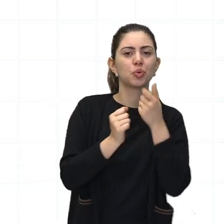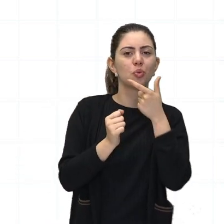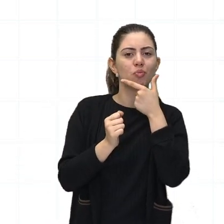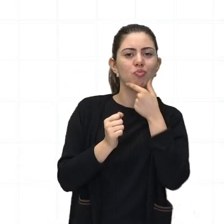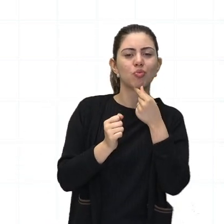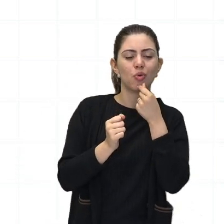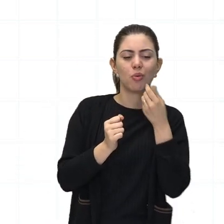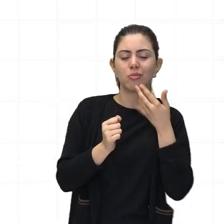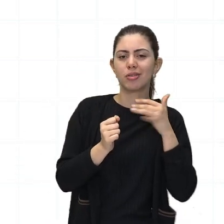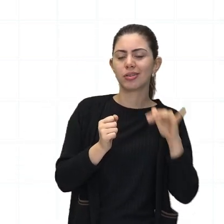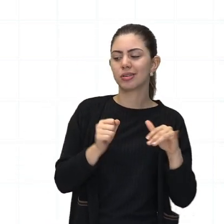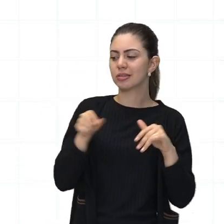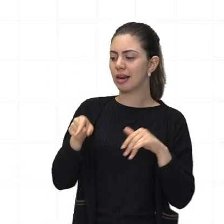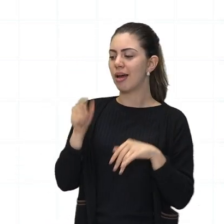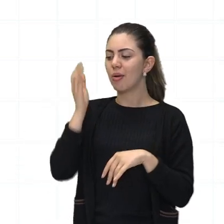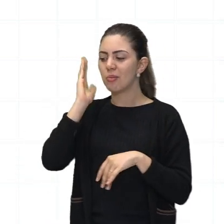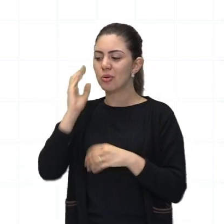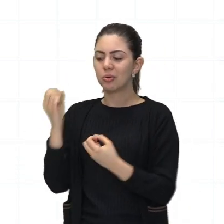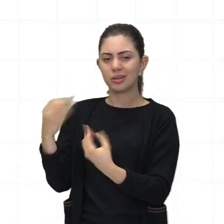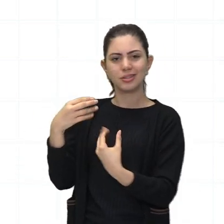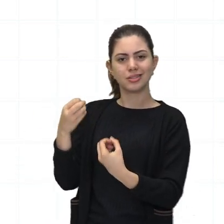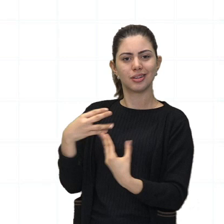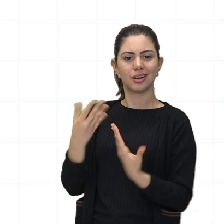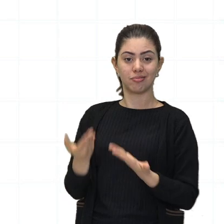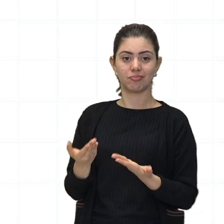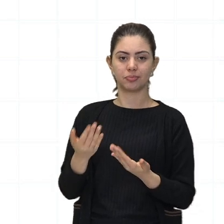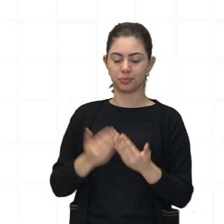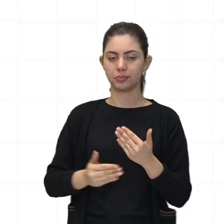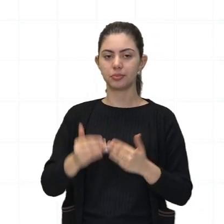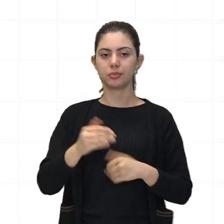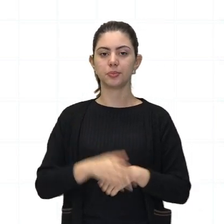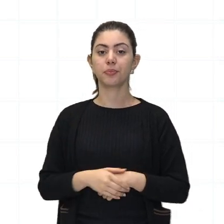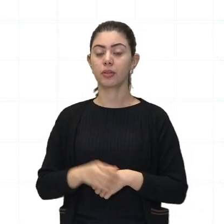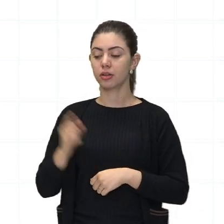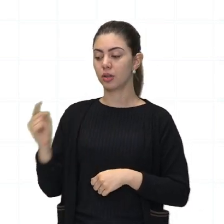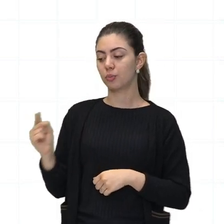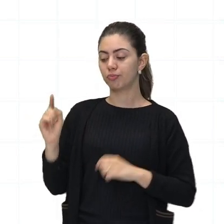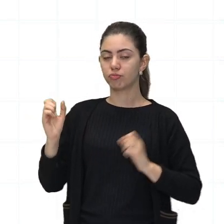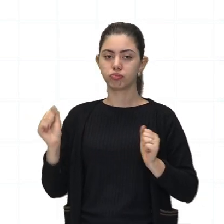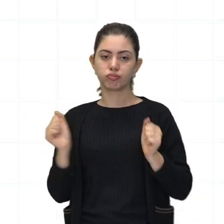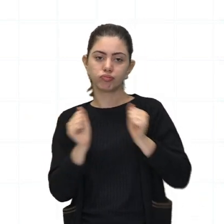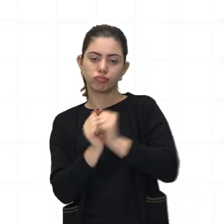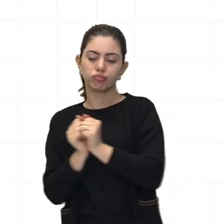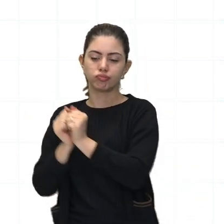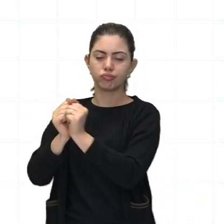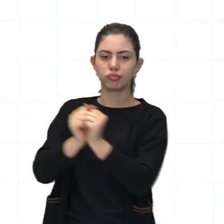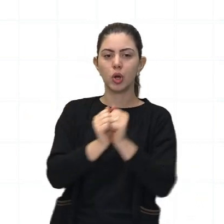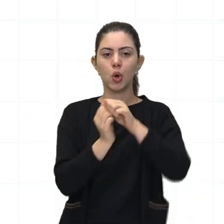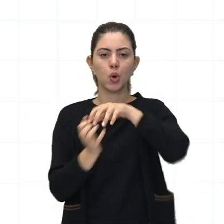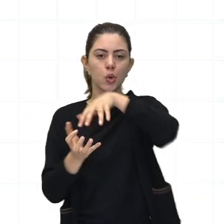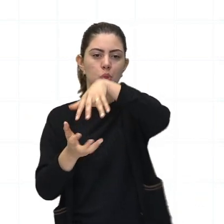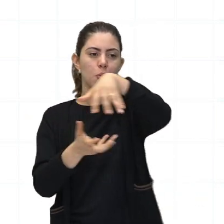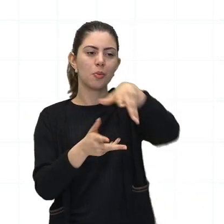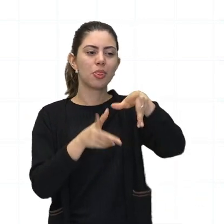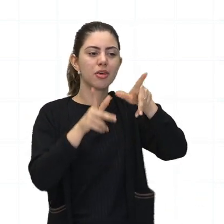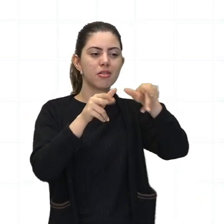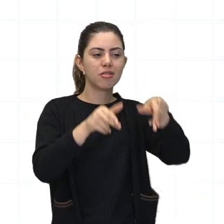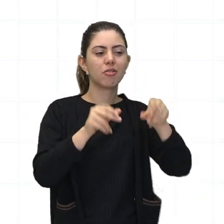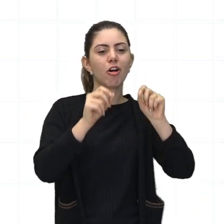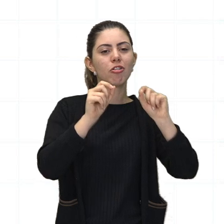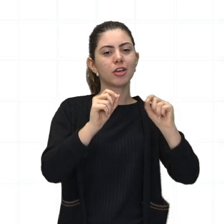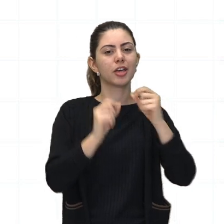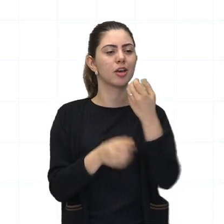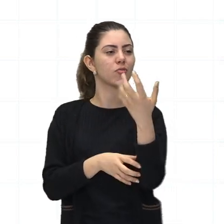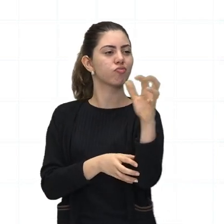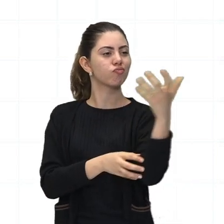ensinar o menino. E bora continuar o nosso poema. E os dois sairão pelo mundo, que é como um jardim. Olha aí a comparação.